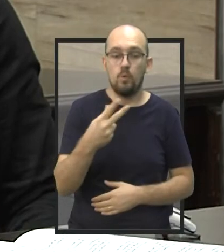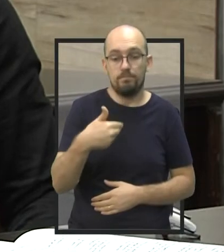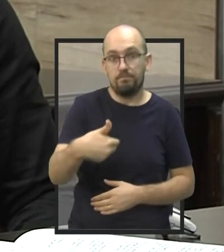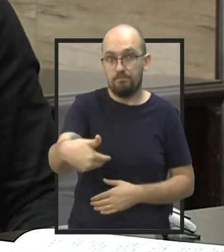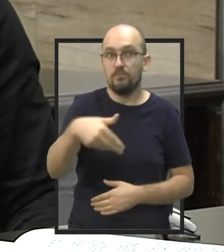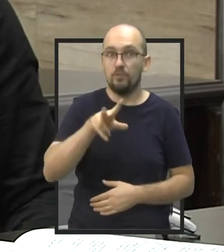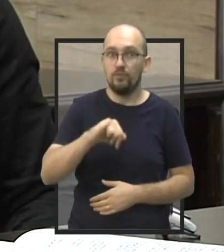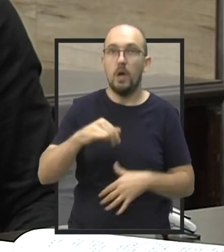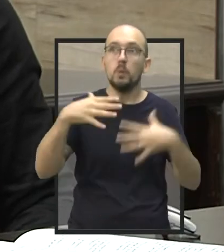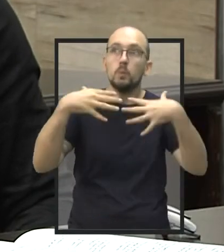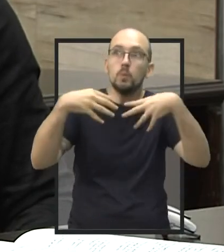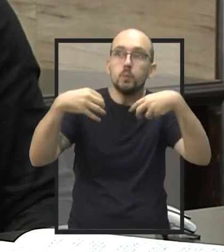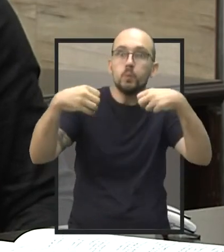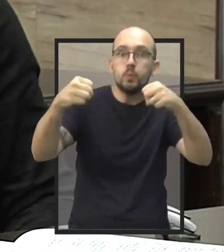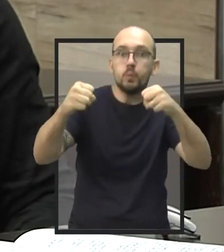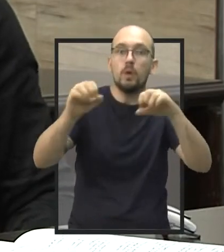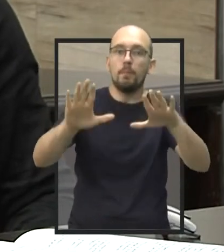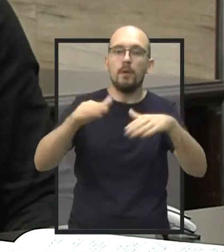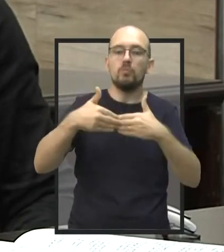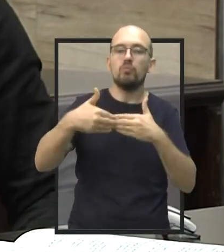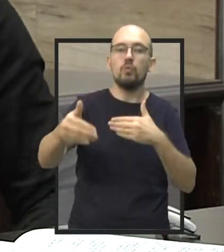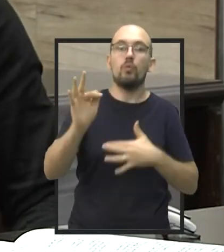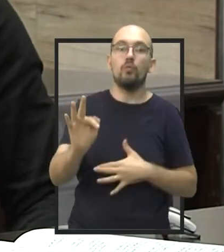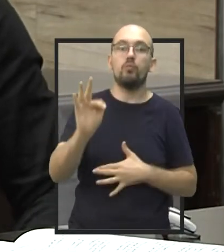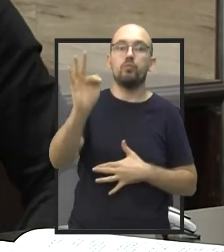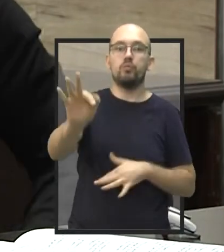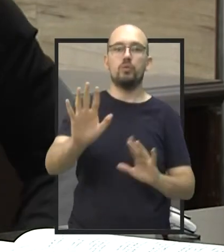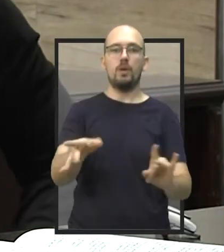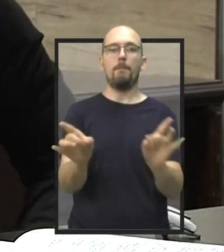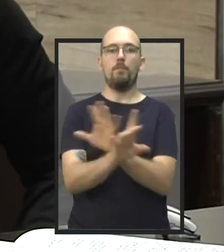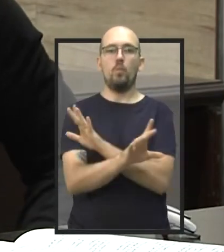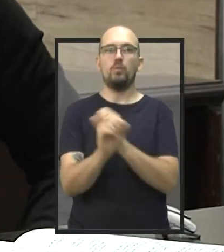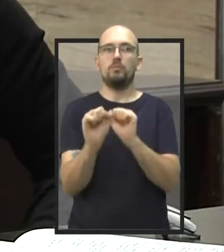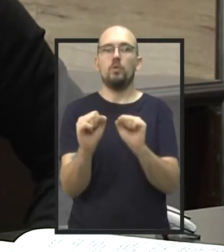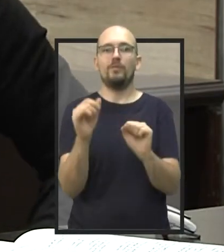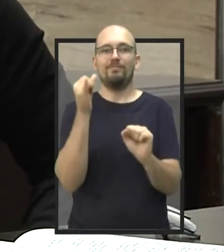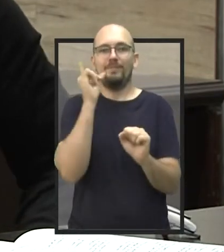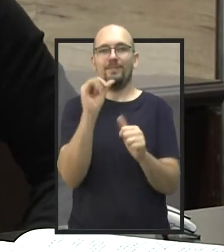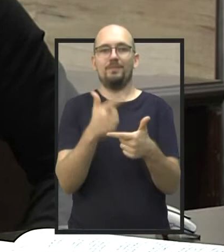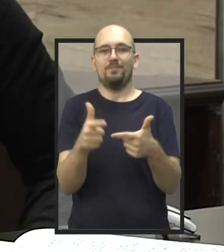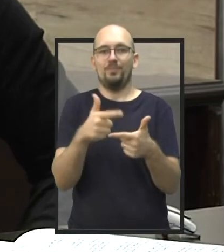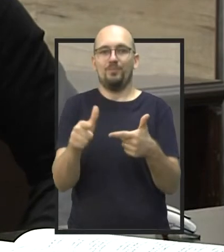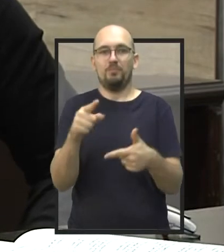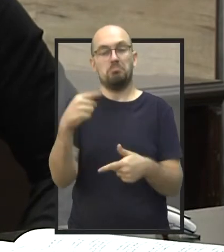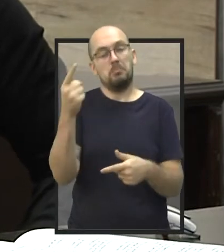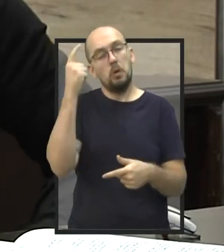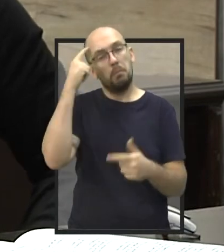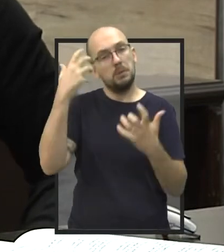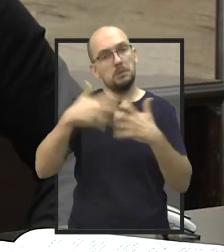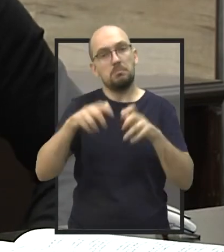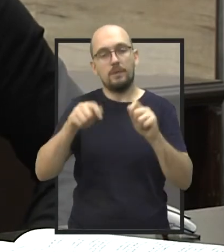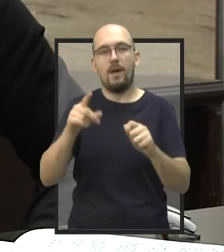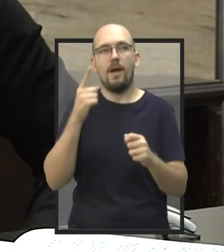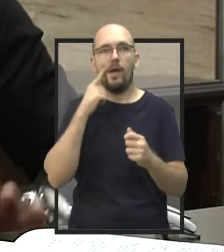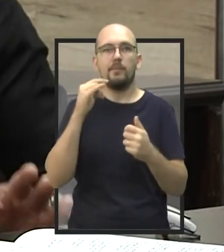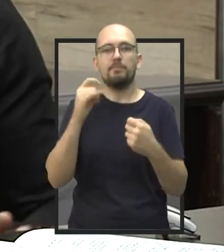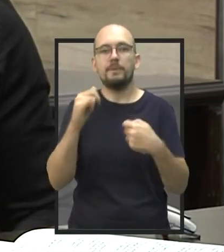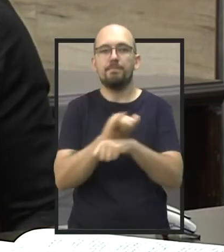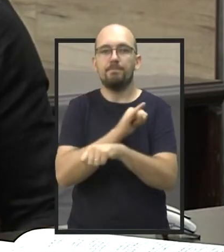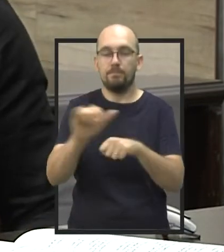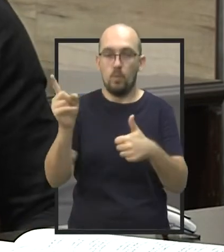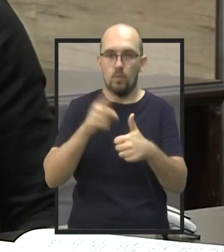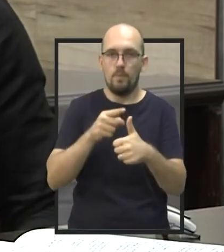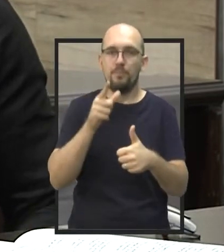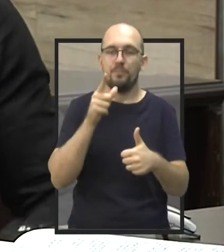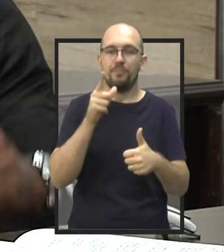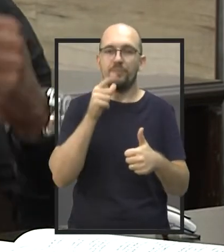de estiagem, mas para um futuro a gente pode ter esse problema. Então eu acho que é uma coisa muito interessante para se pensar. E seria um conjunto, né? A limpeza